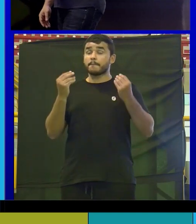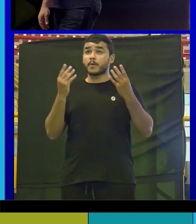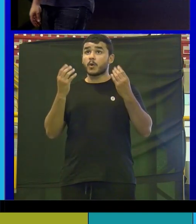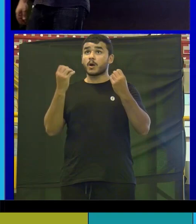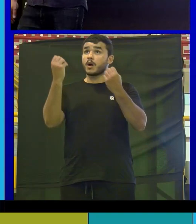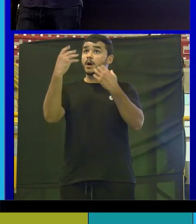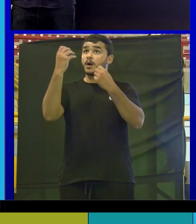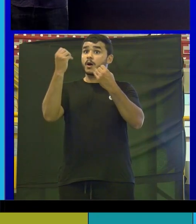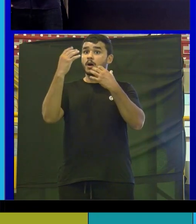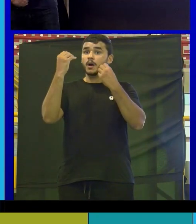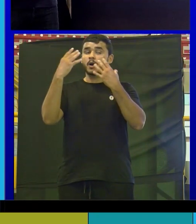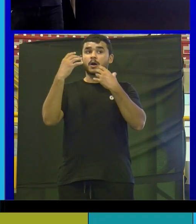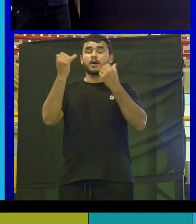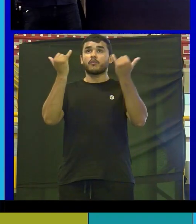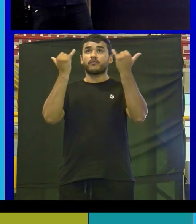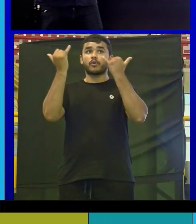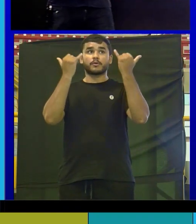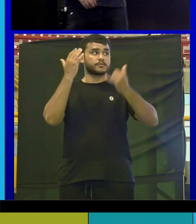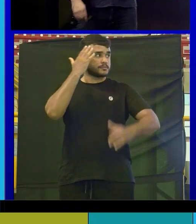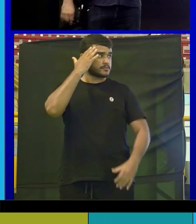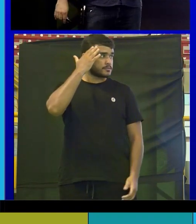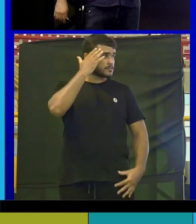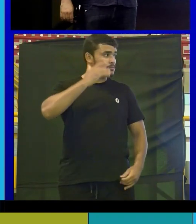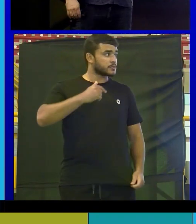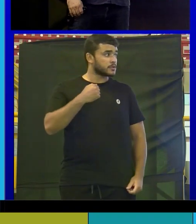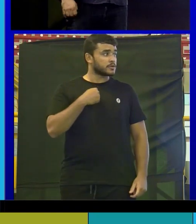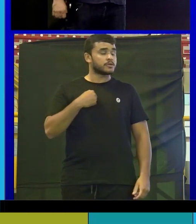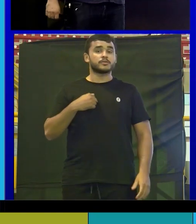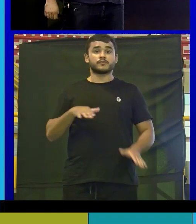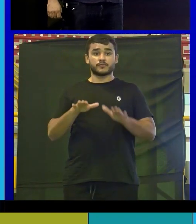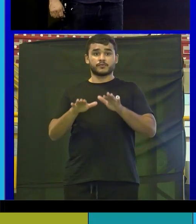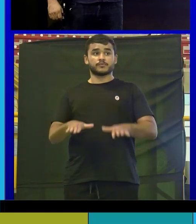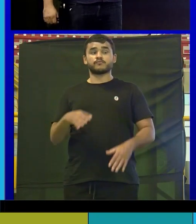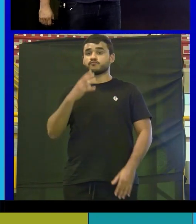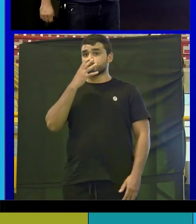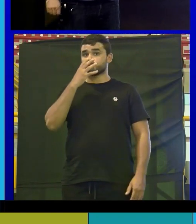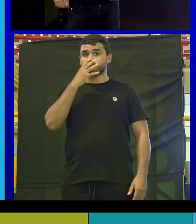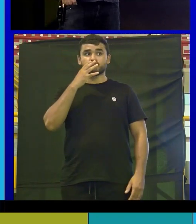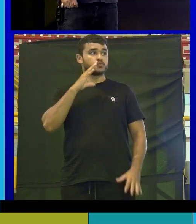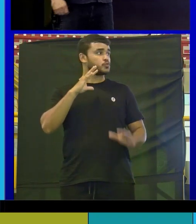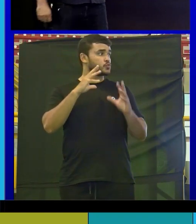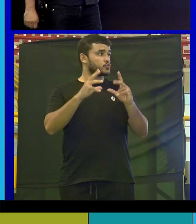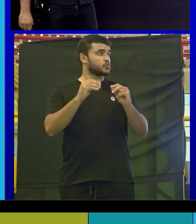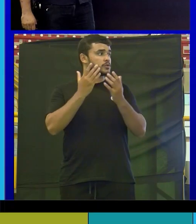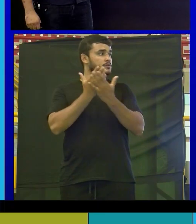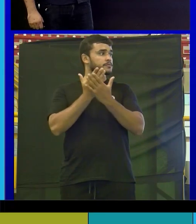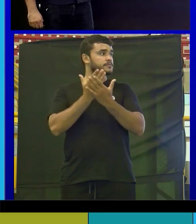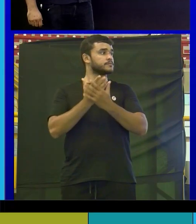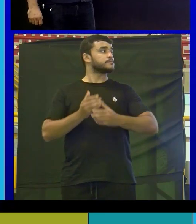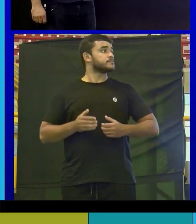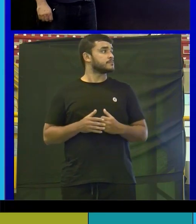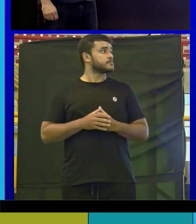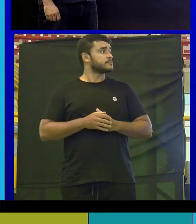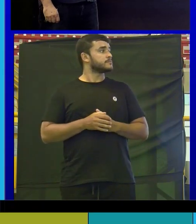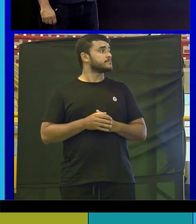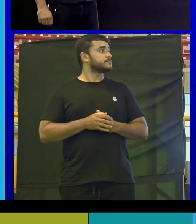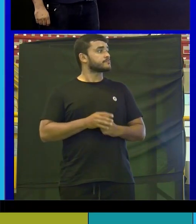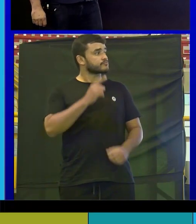com bastante informações. E eu vou assistir todas as aulas de hoje, viu, Ilan? E beleza. Eu não posso perder. Professor